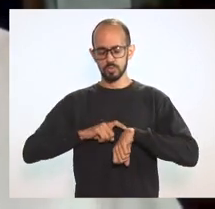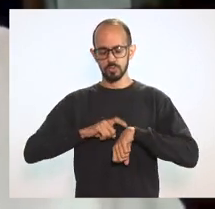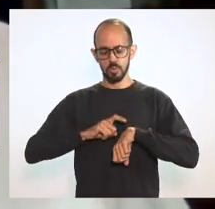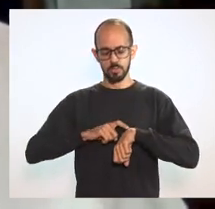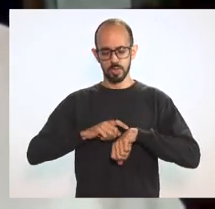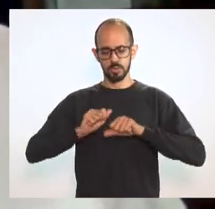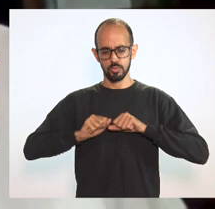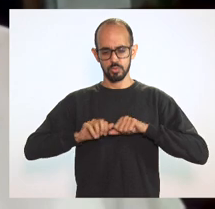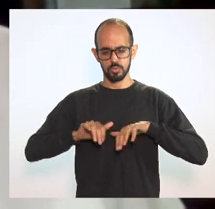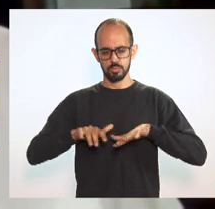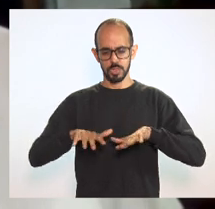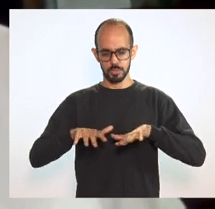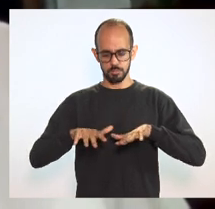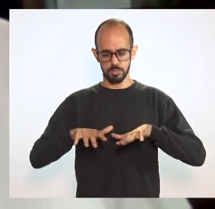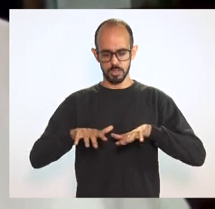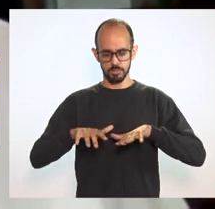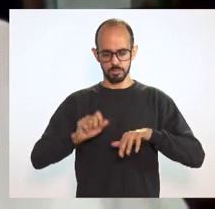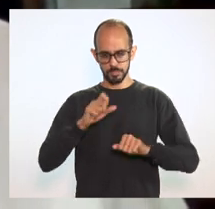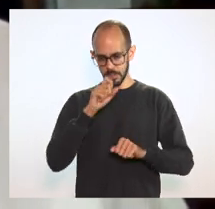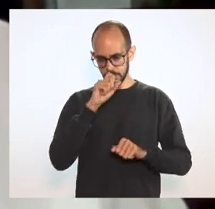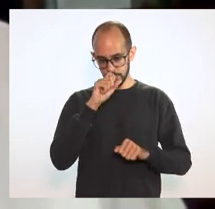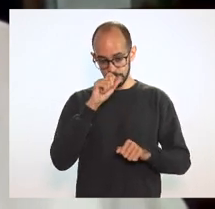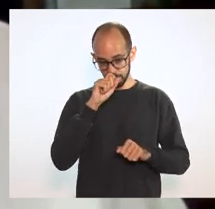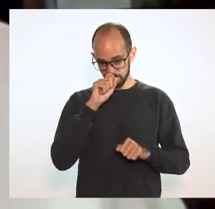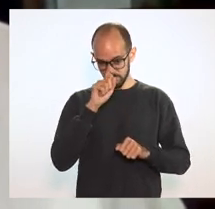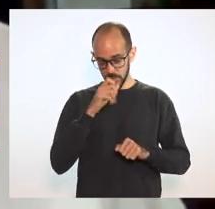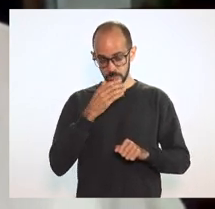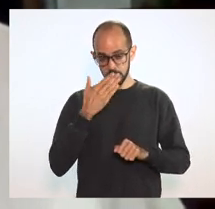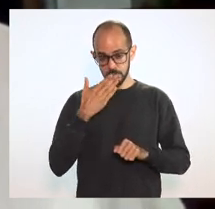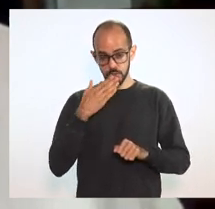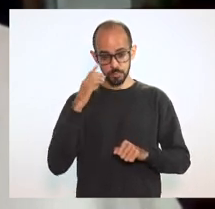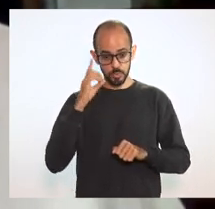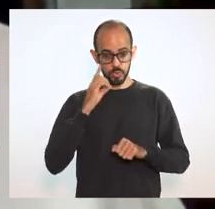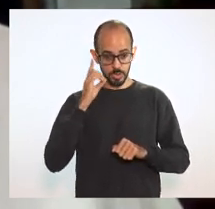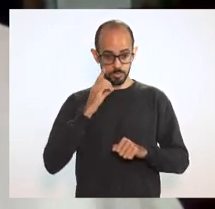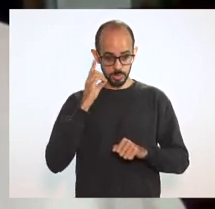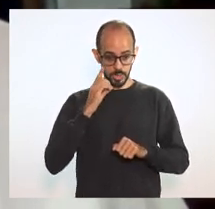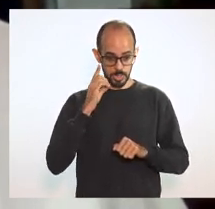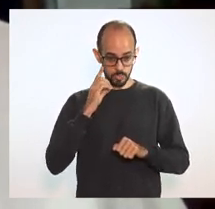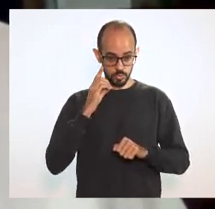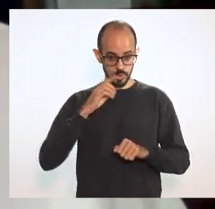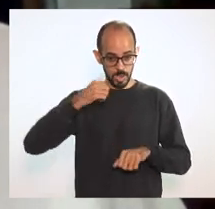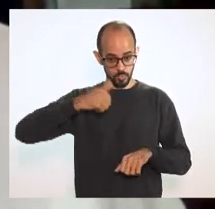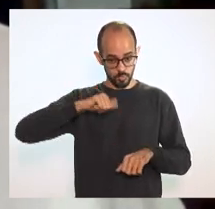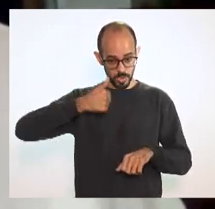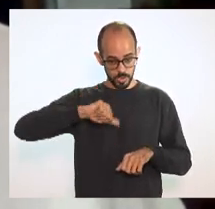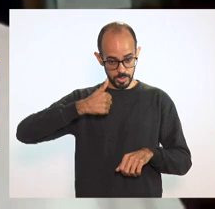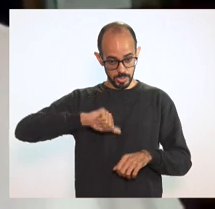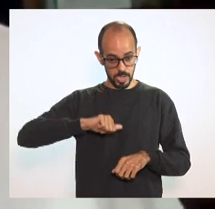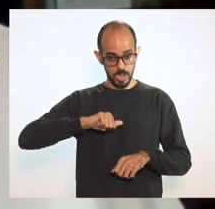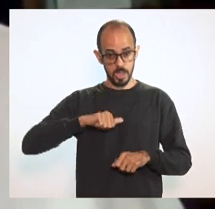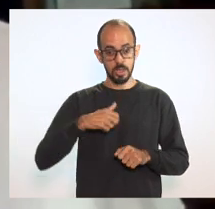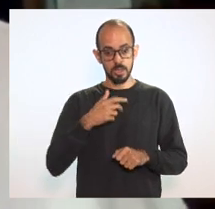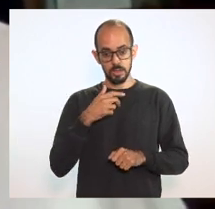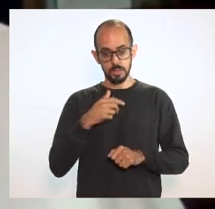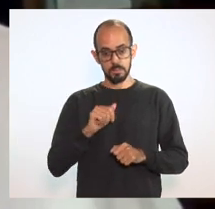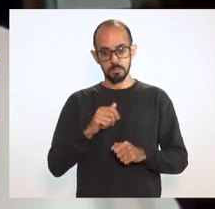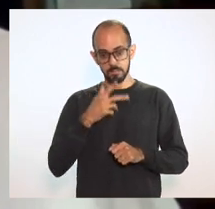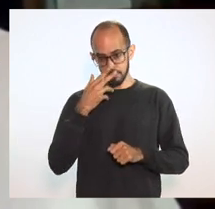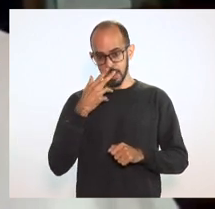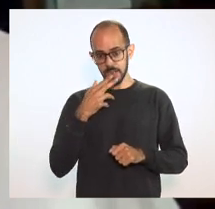pública. Então eu peço para o nosso deputado, presidente da CCJ, avaliar. Me parece que esse projeto de lei também